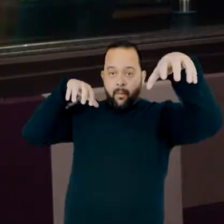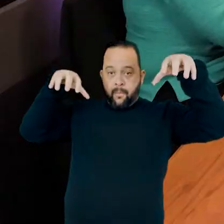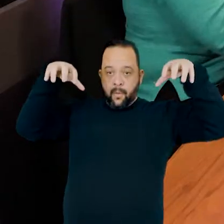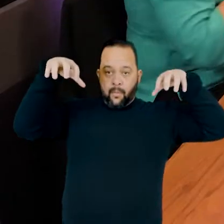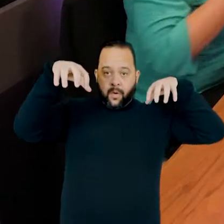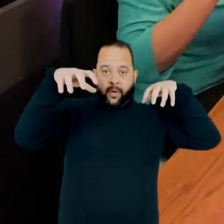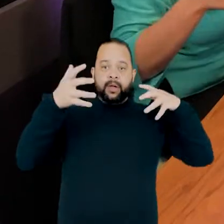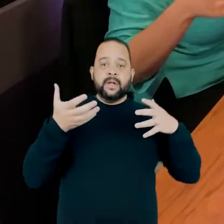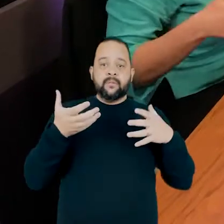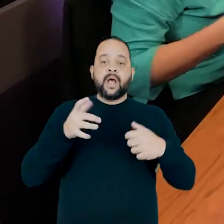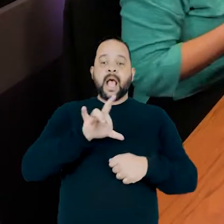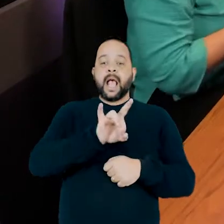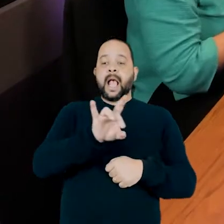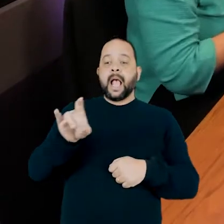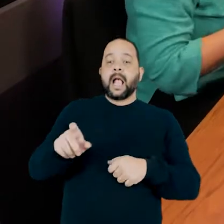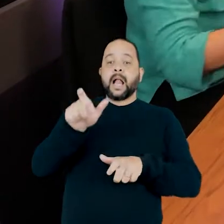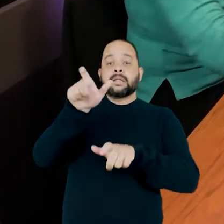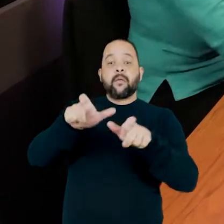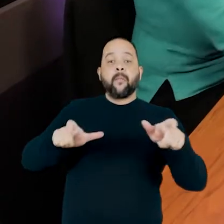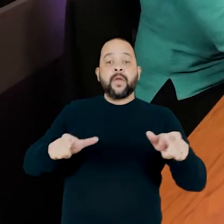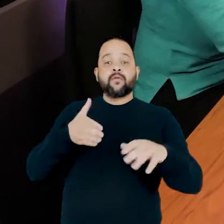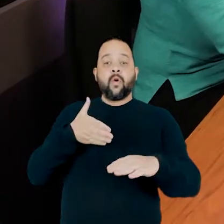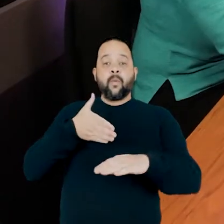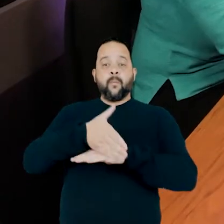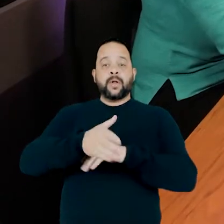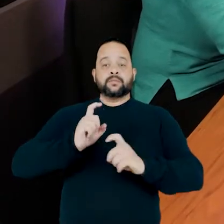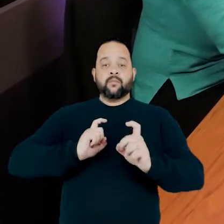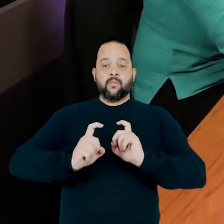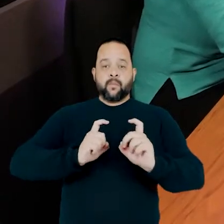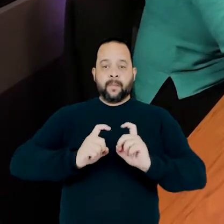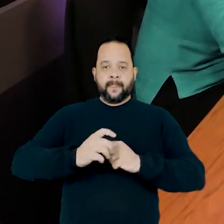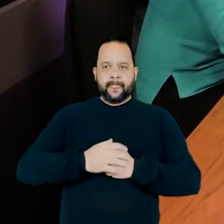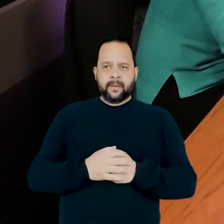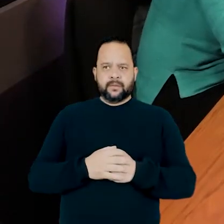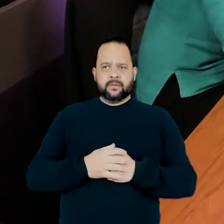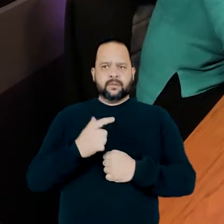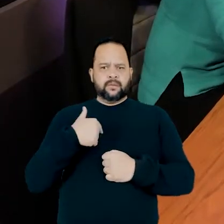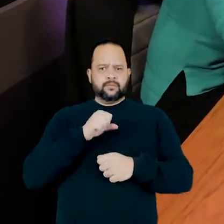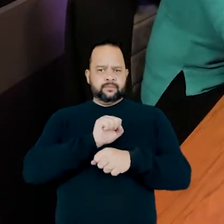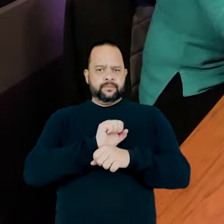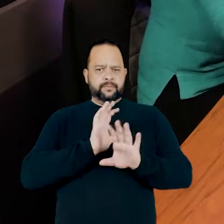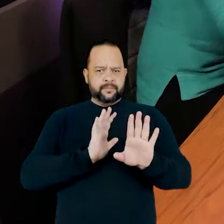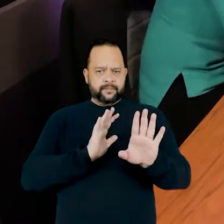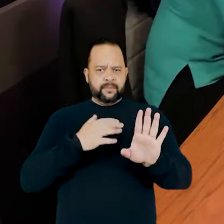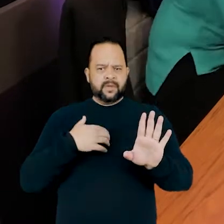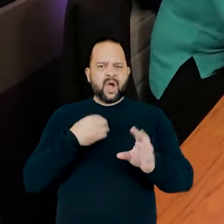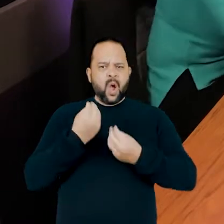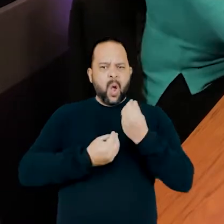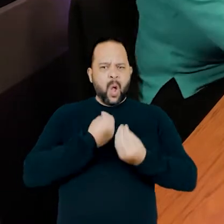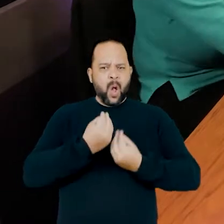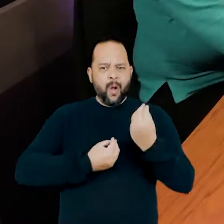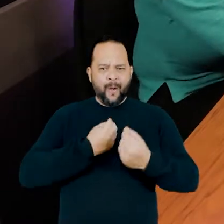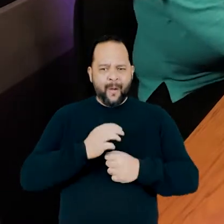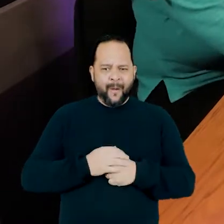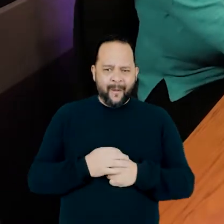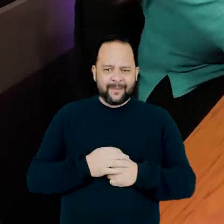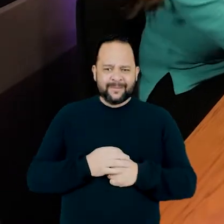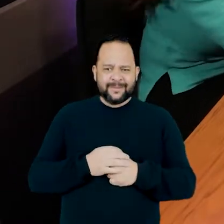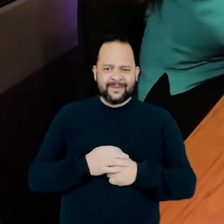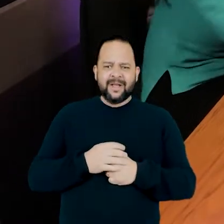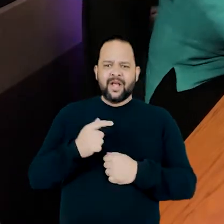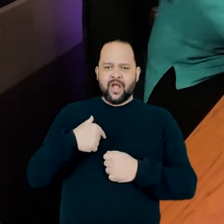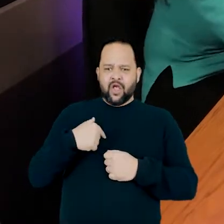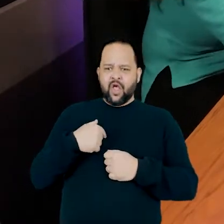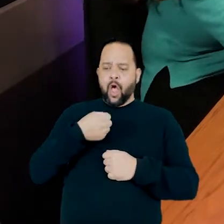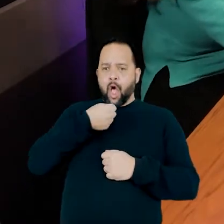microfones esses aqui para cada participante, né? E isso tudo de forma invisível. O que é? É